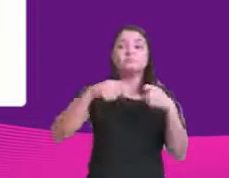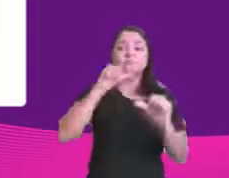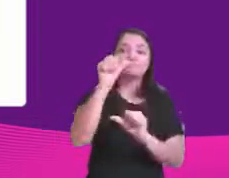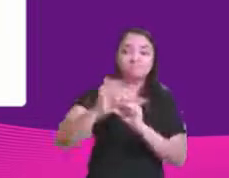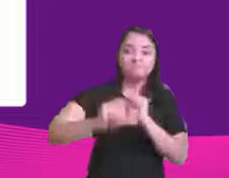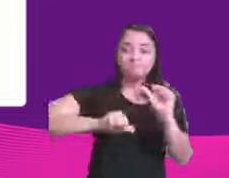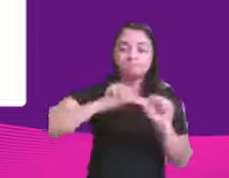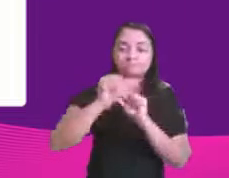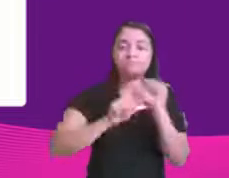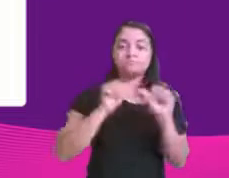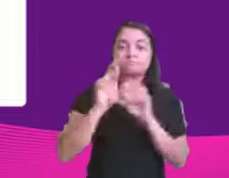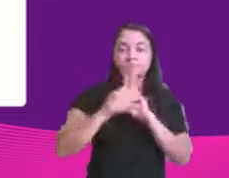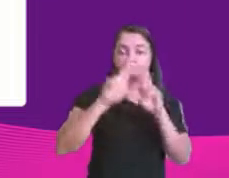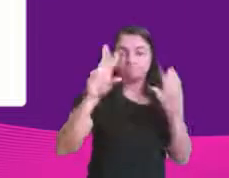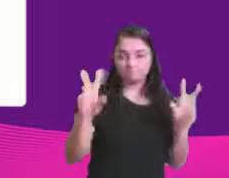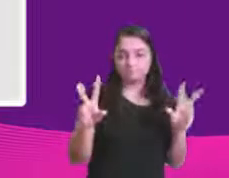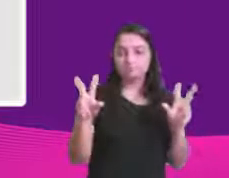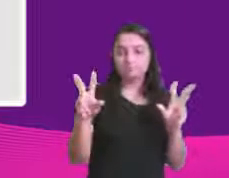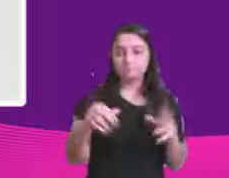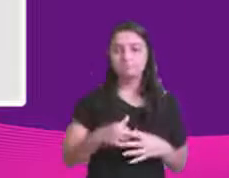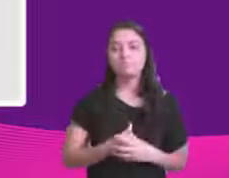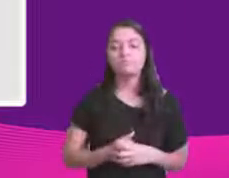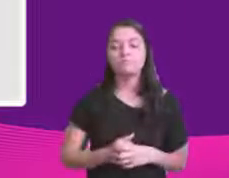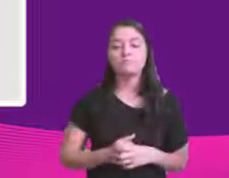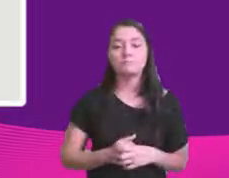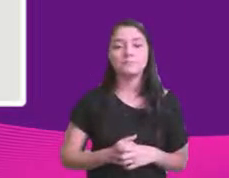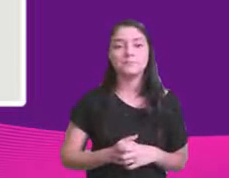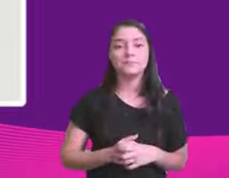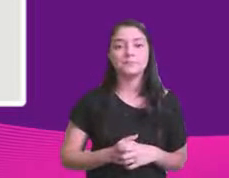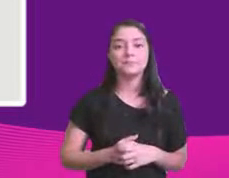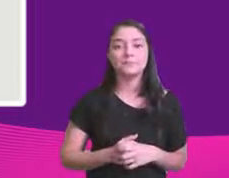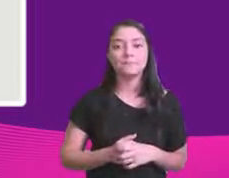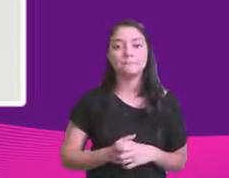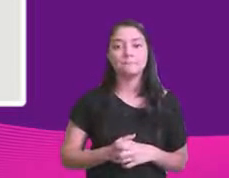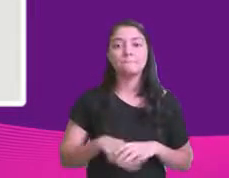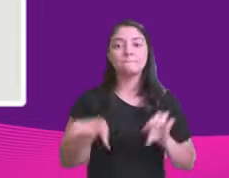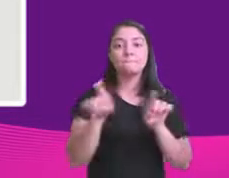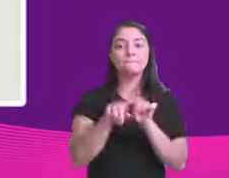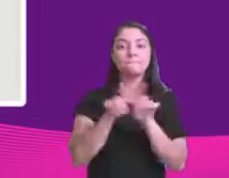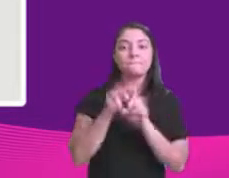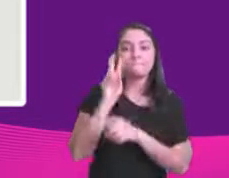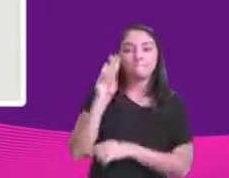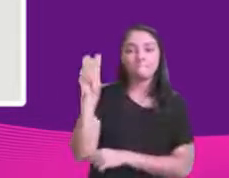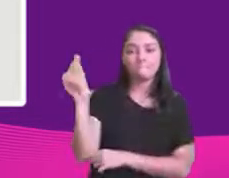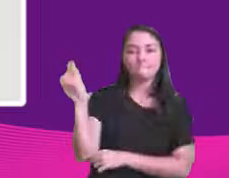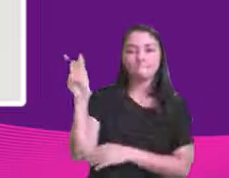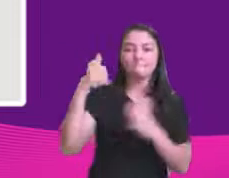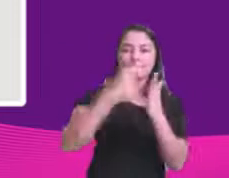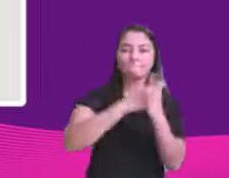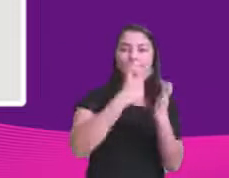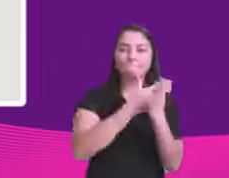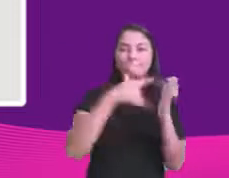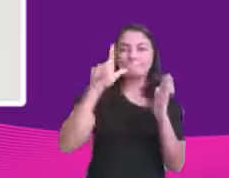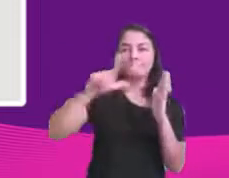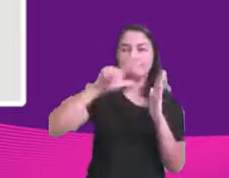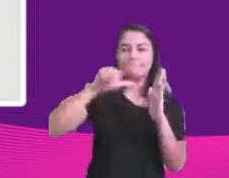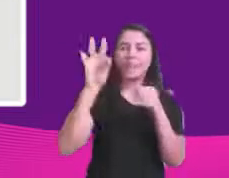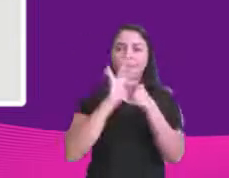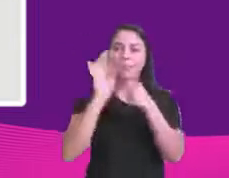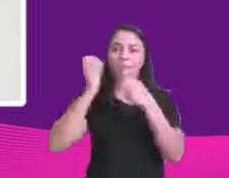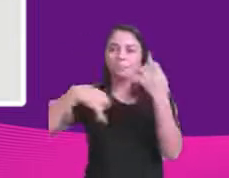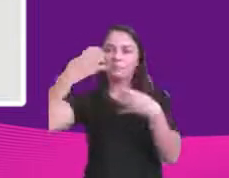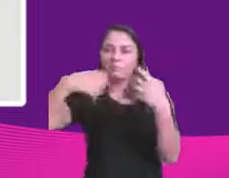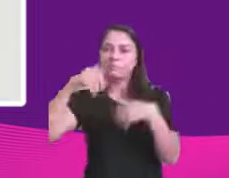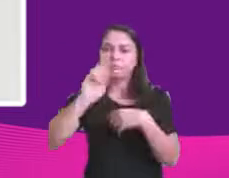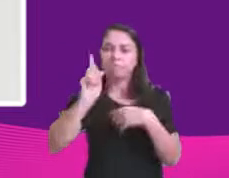a aderência seria uma coisa que a gente tenta evitar. Especificamente agora sobre a literatura e não mais sobre a técnica, e eu vou falar um pouquinho só do